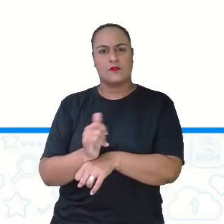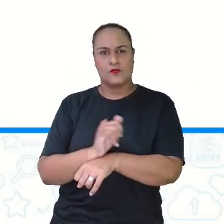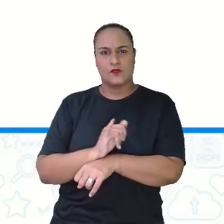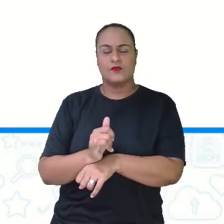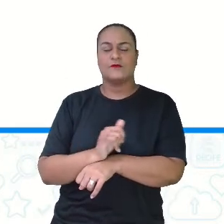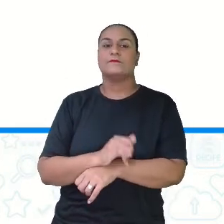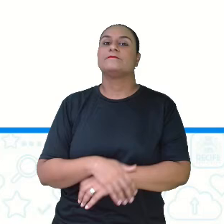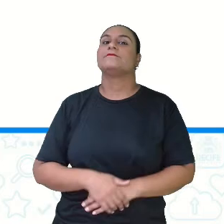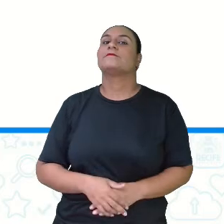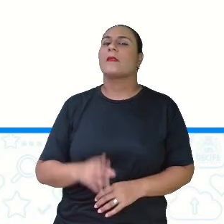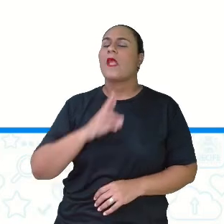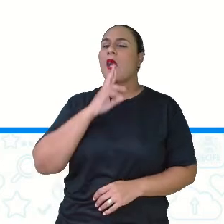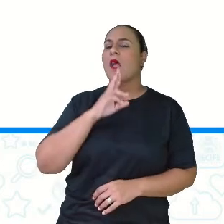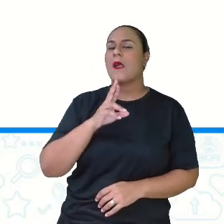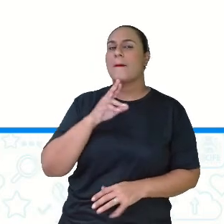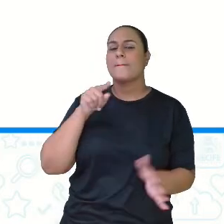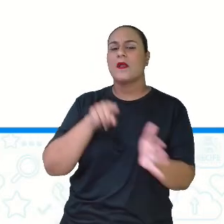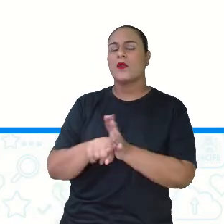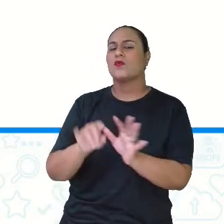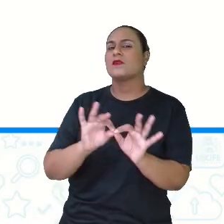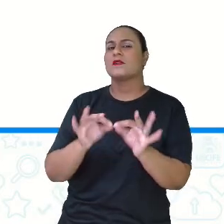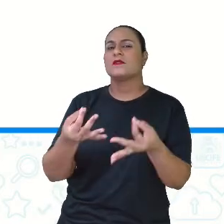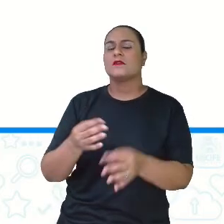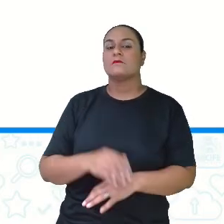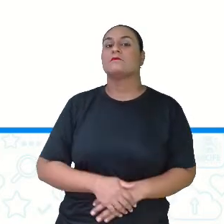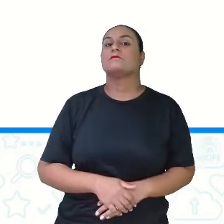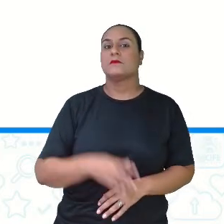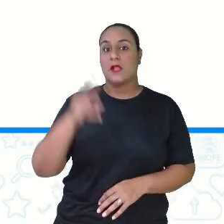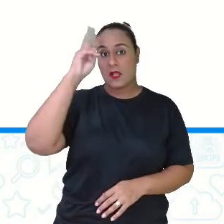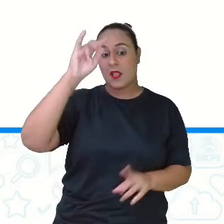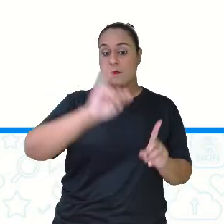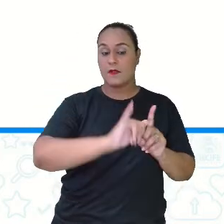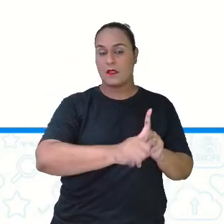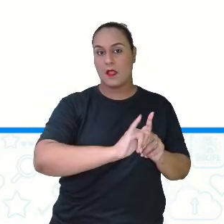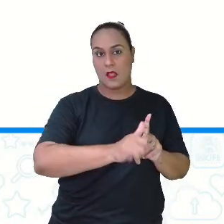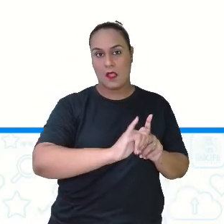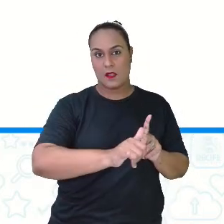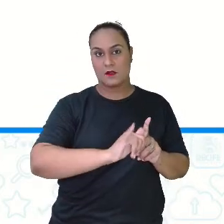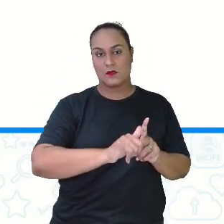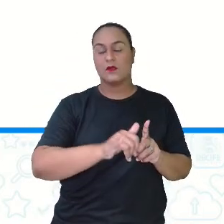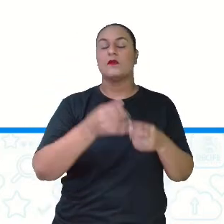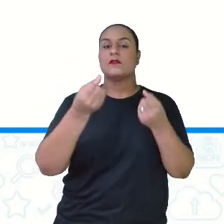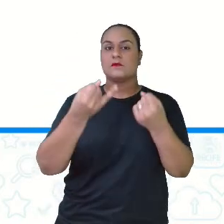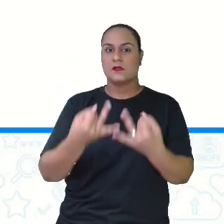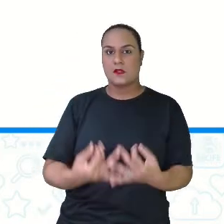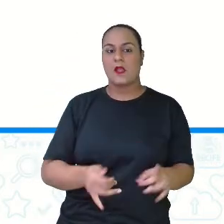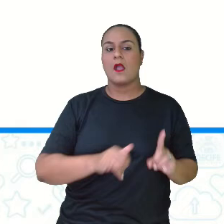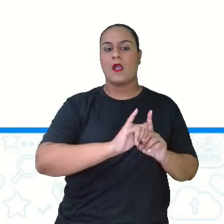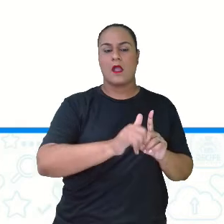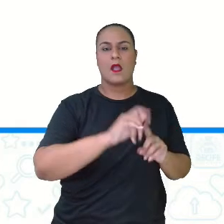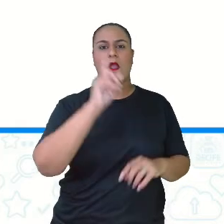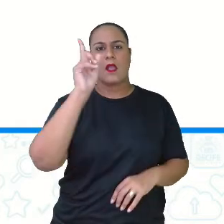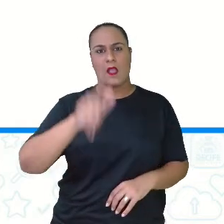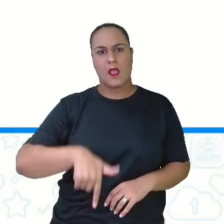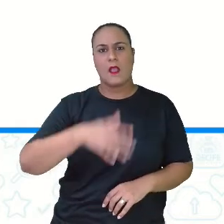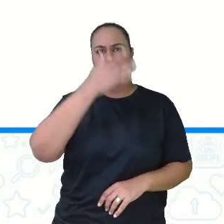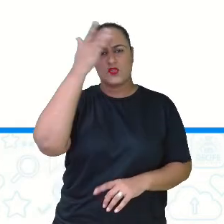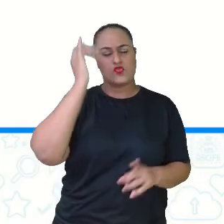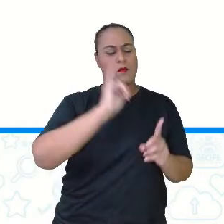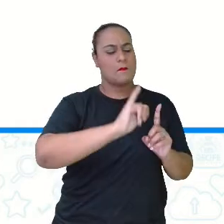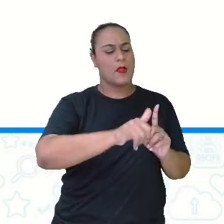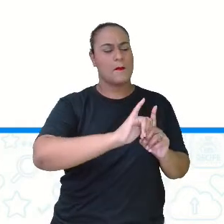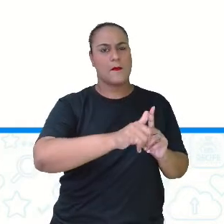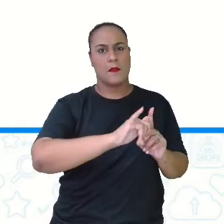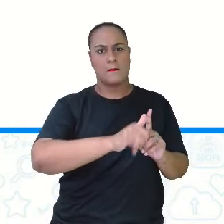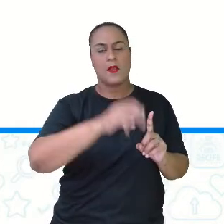responde. A pergunta é bem simples. O narrador, lembra do narrador? Já expliquei. Narrador é aquele que narra a